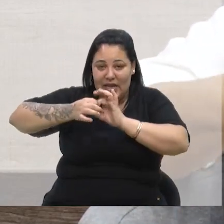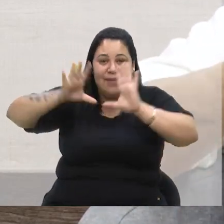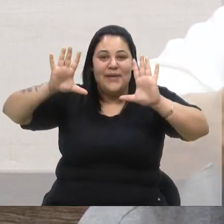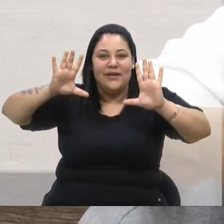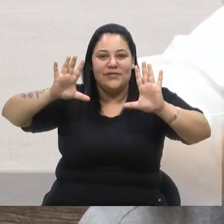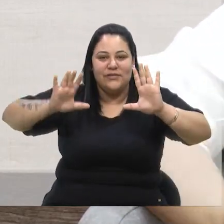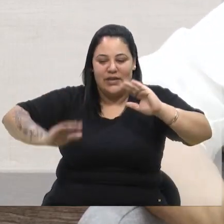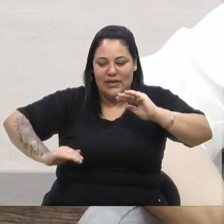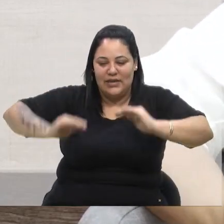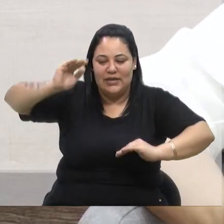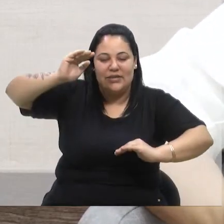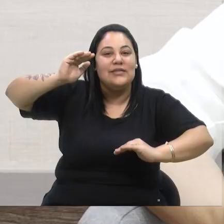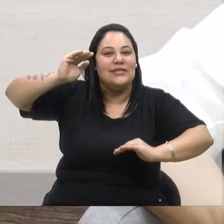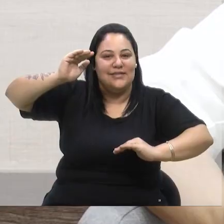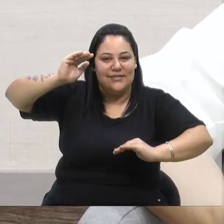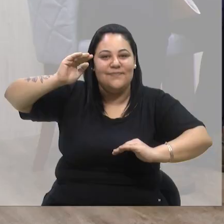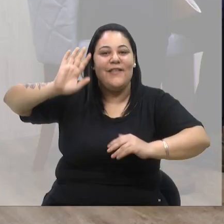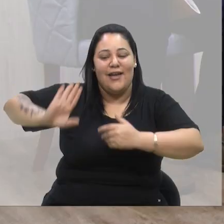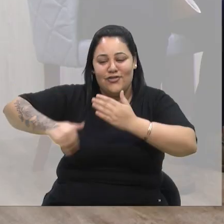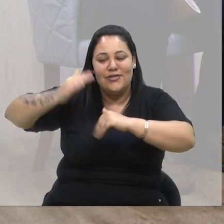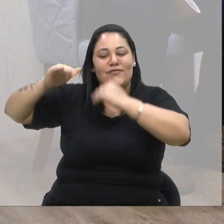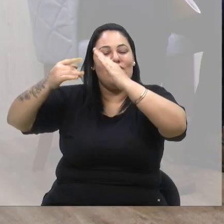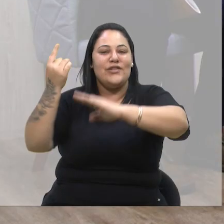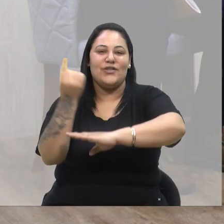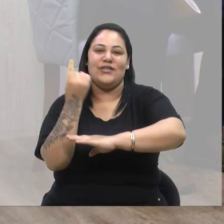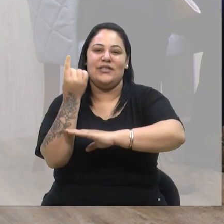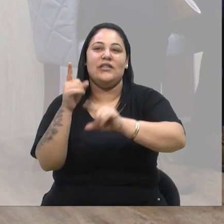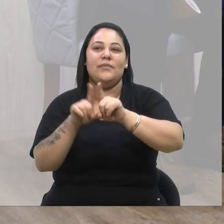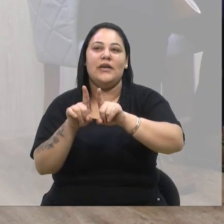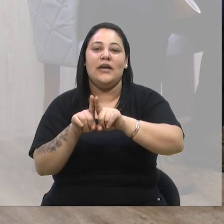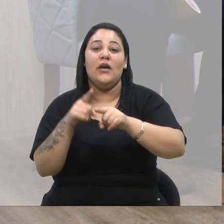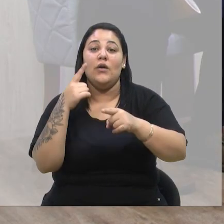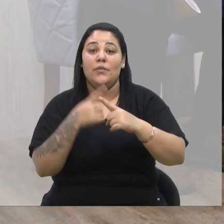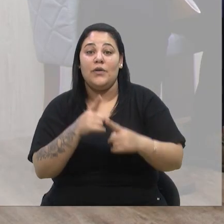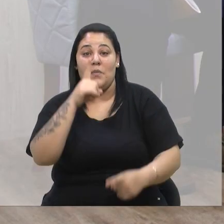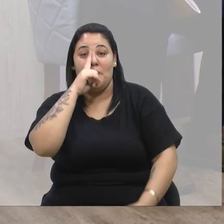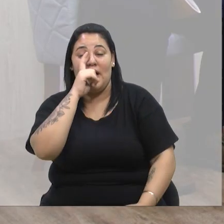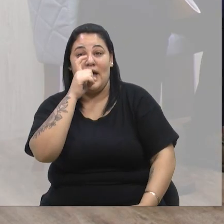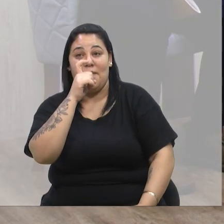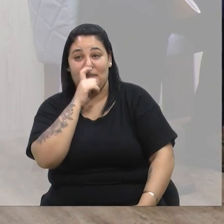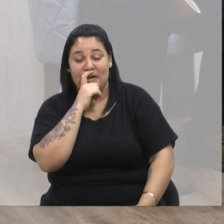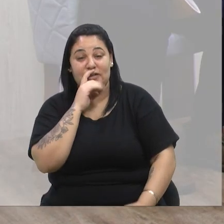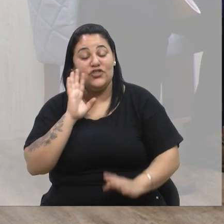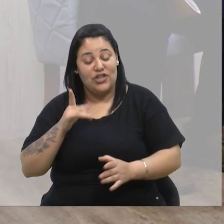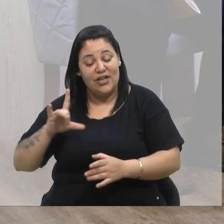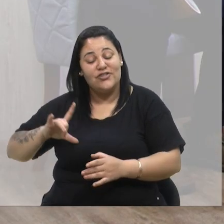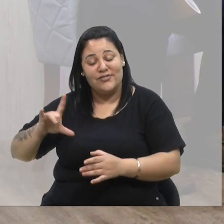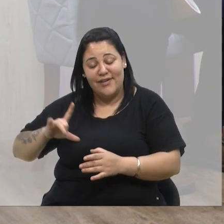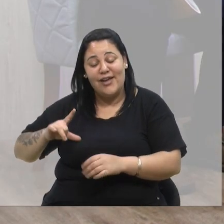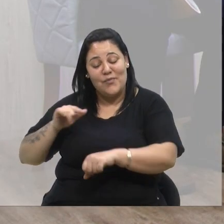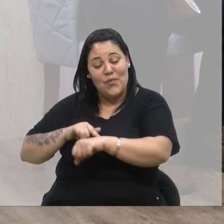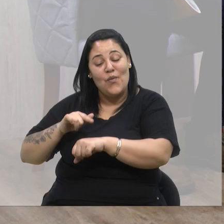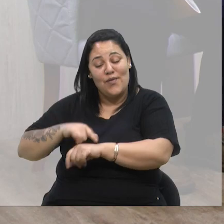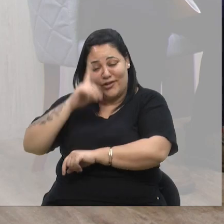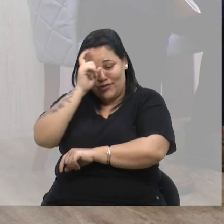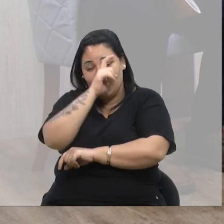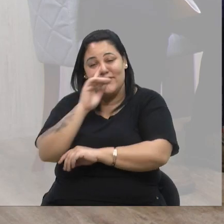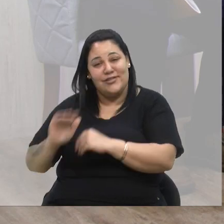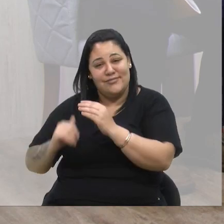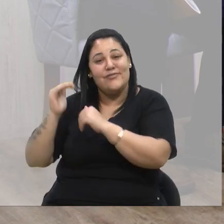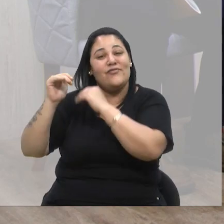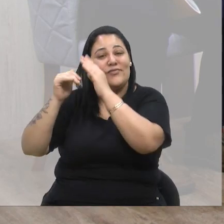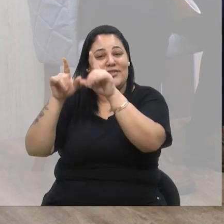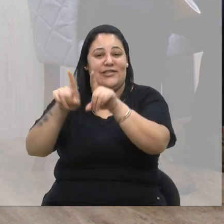autorizando a criança a poder crescer, né? E também se identifica porque o pai e a mãe também já passaram por essa crise